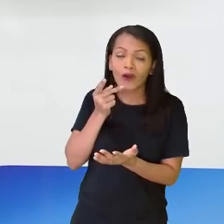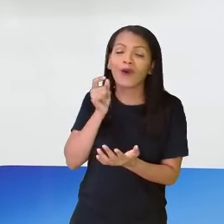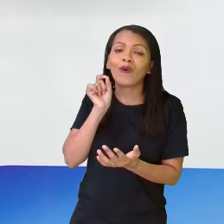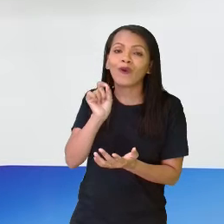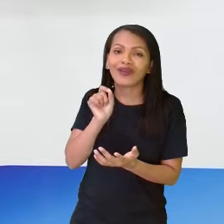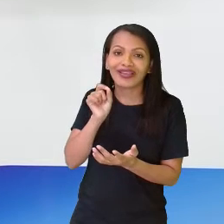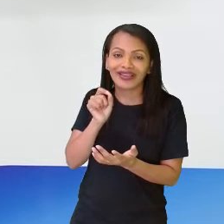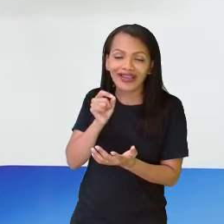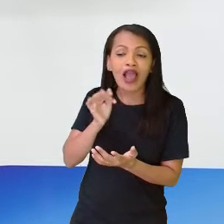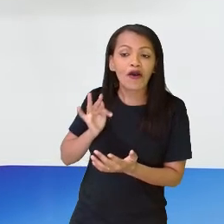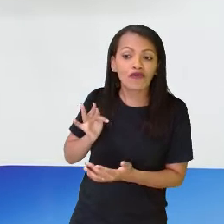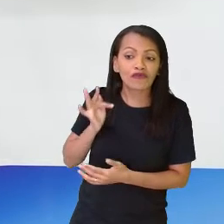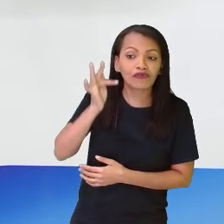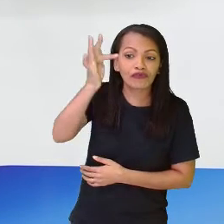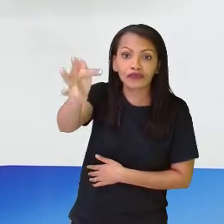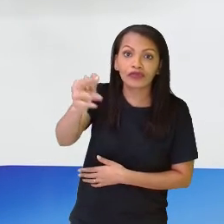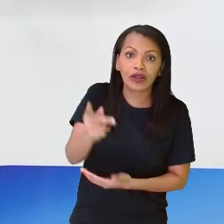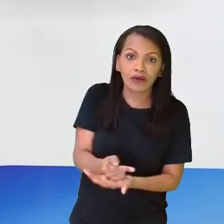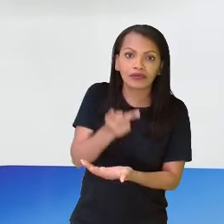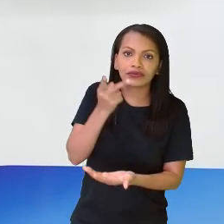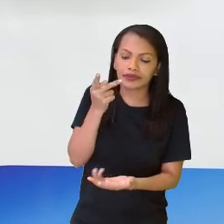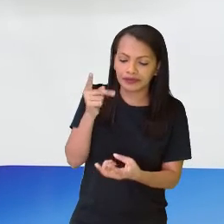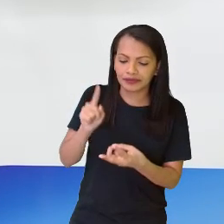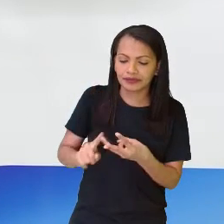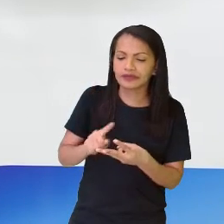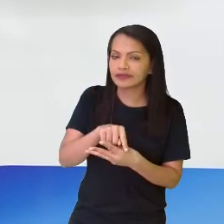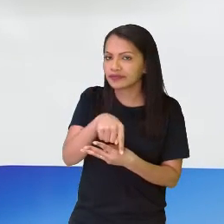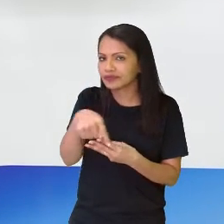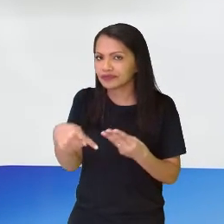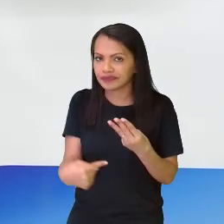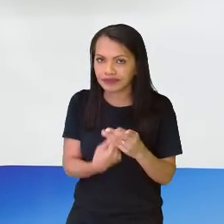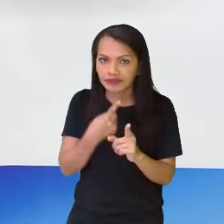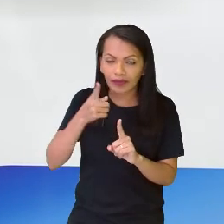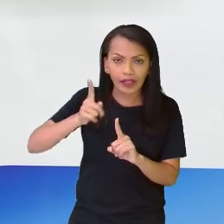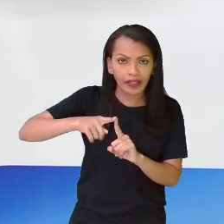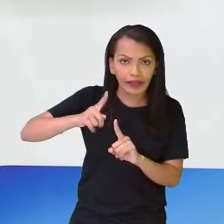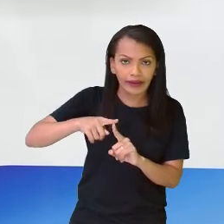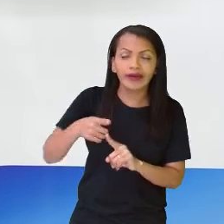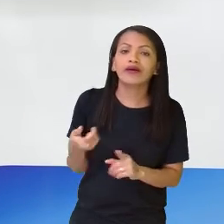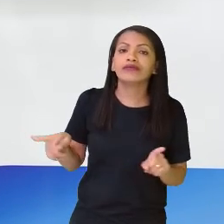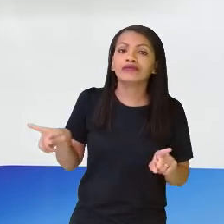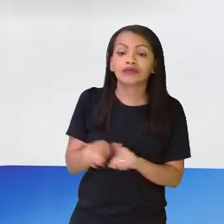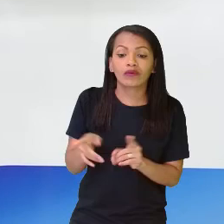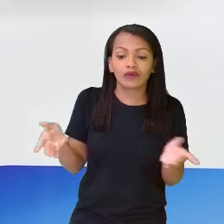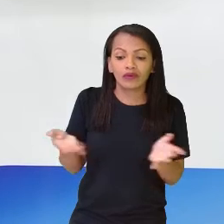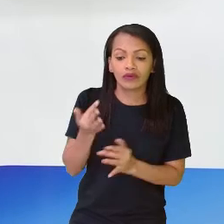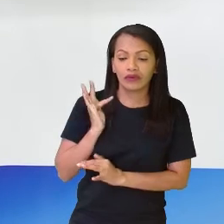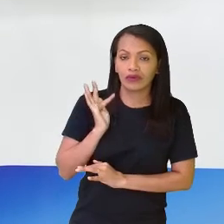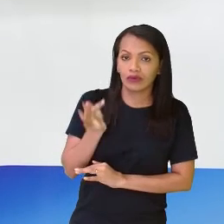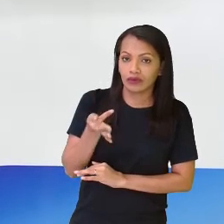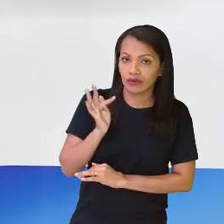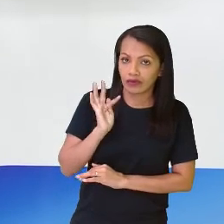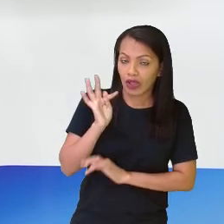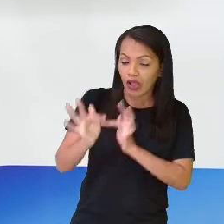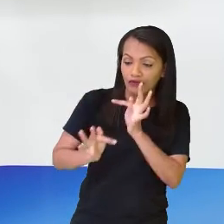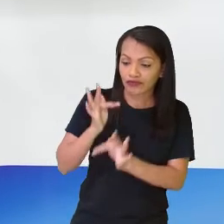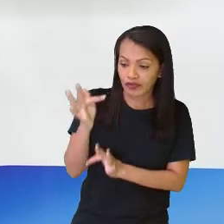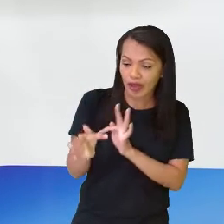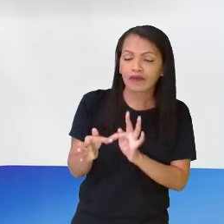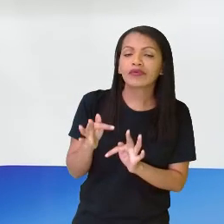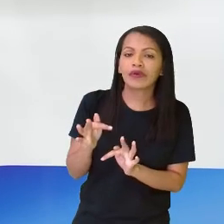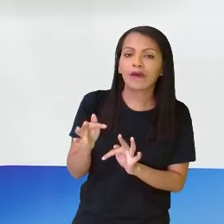as personagens. No caso da fábula que nós lemos hoje, quem são as personagens? O corvo e